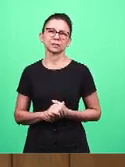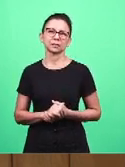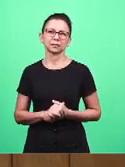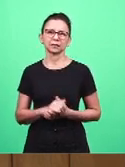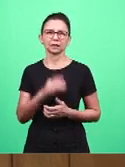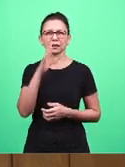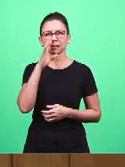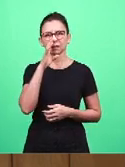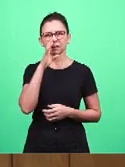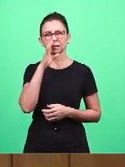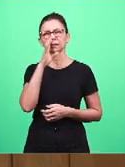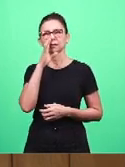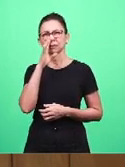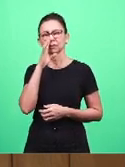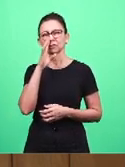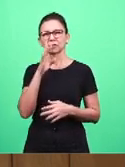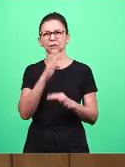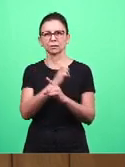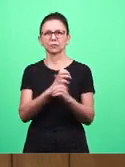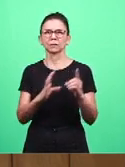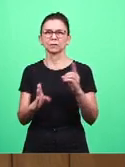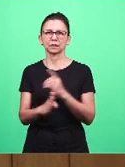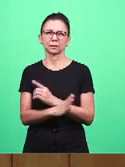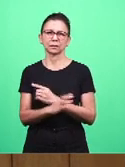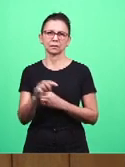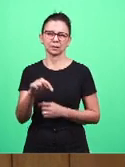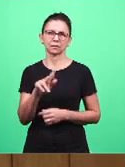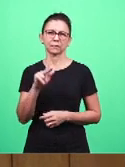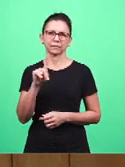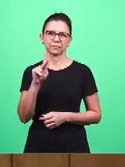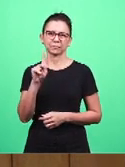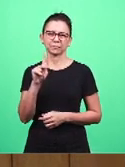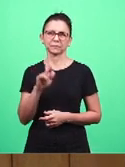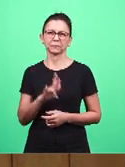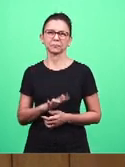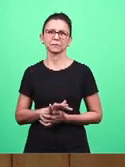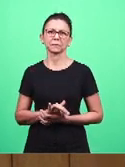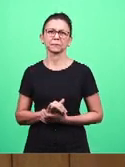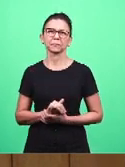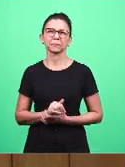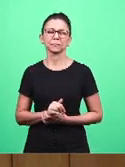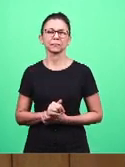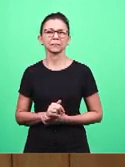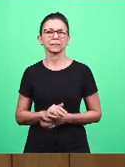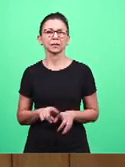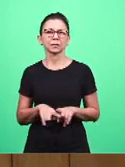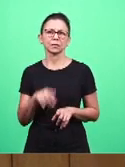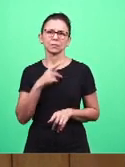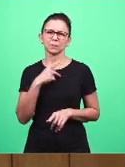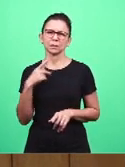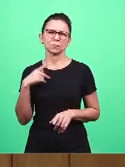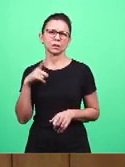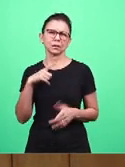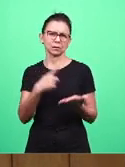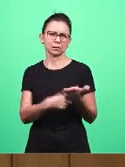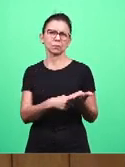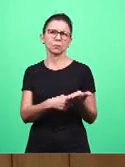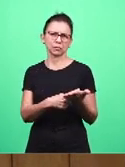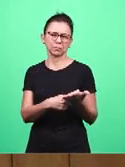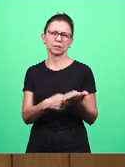um ginásio local que está lotado de irmãos e visitantes que participaram deste evento.